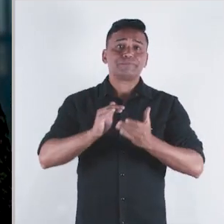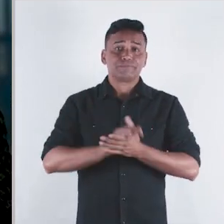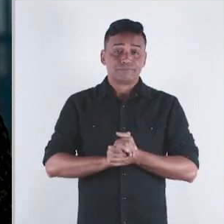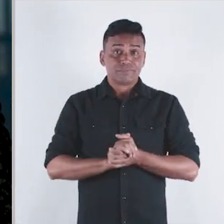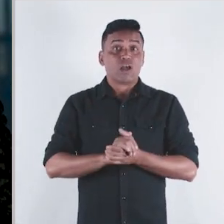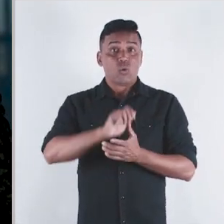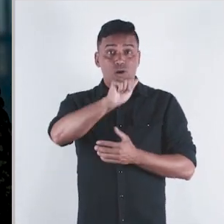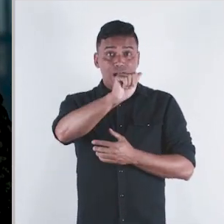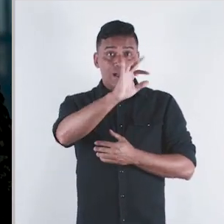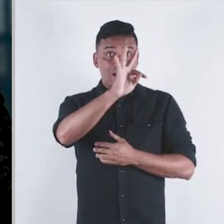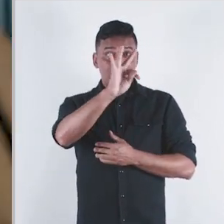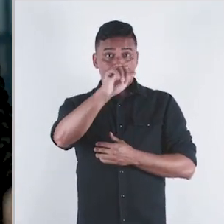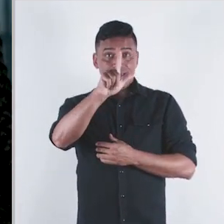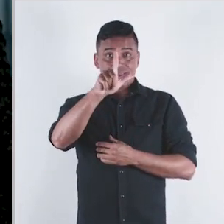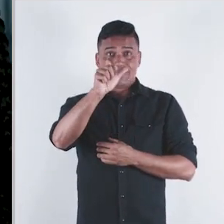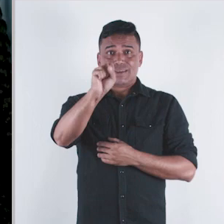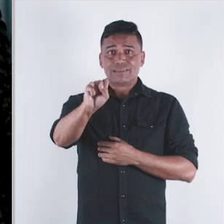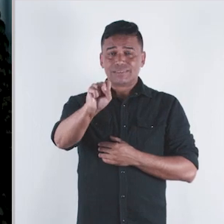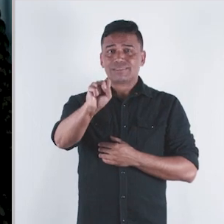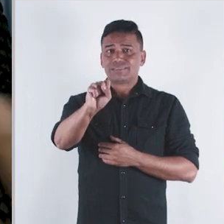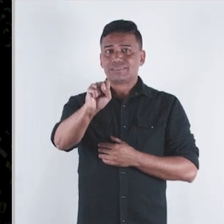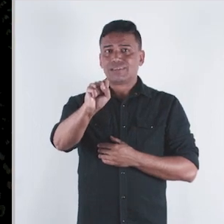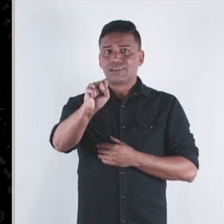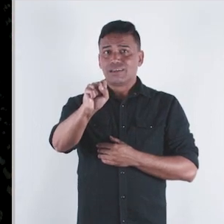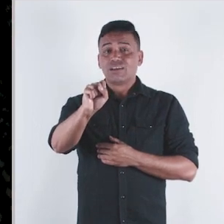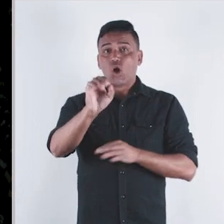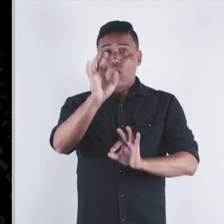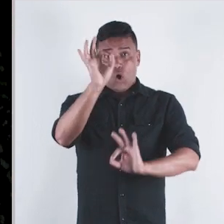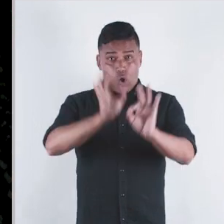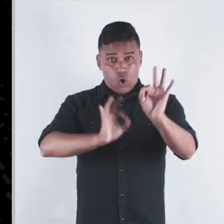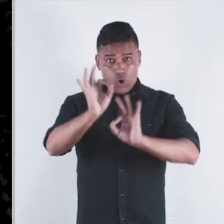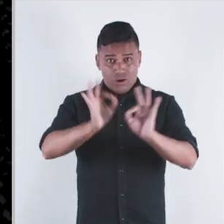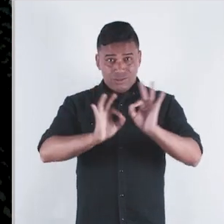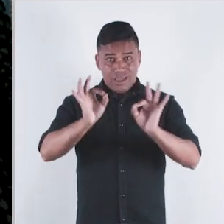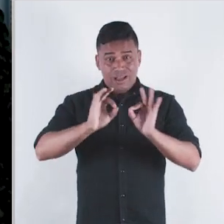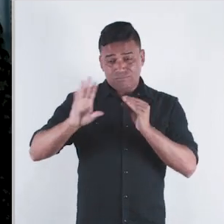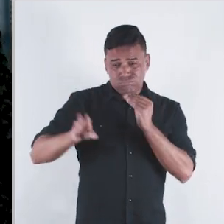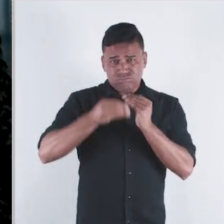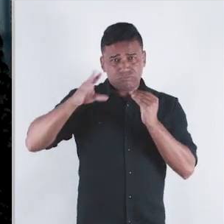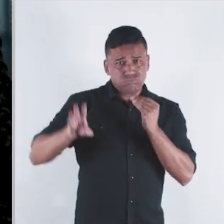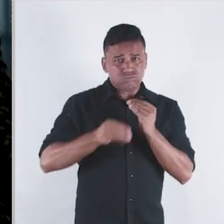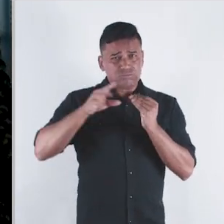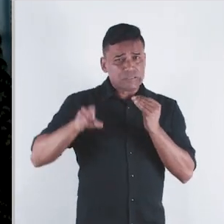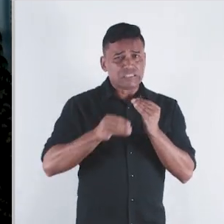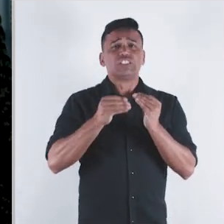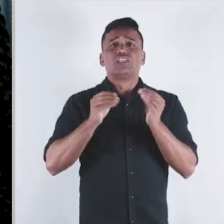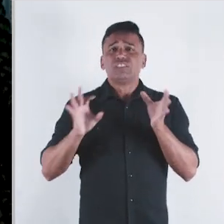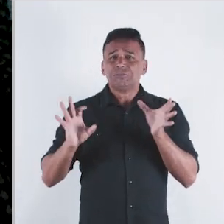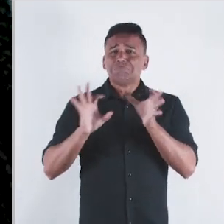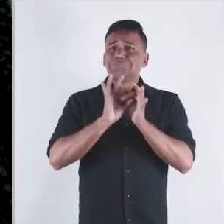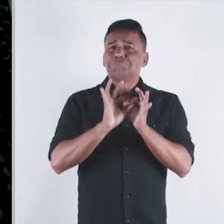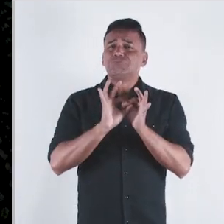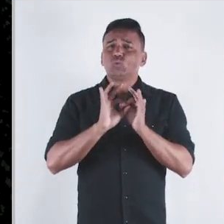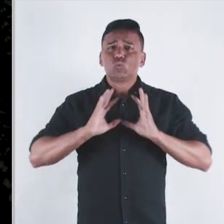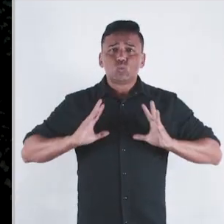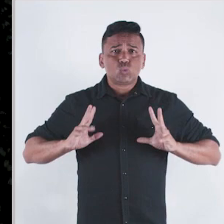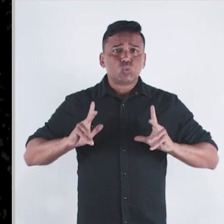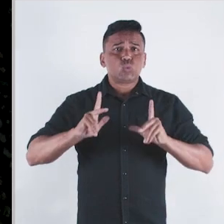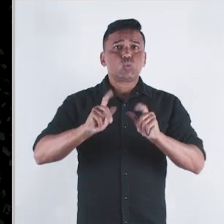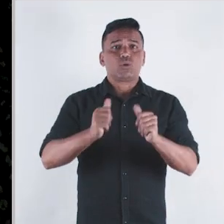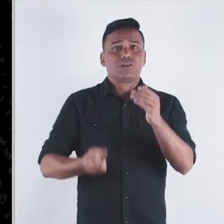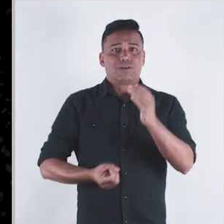o propósito de fazer o mapeamento, né, de reunir essa produção e, pelo